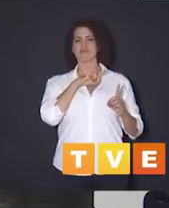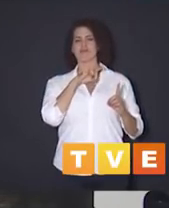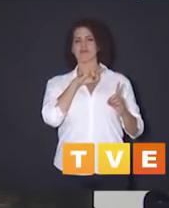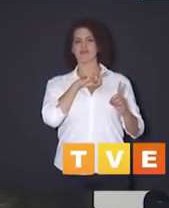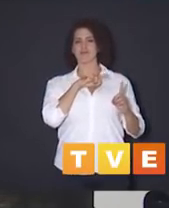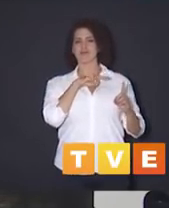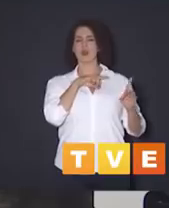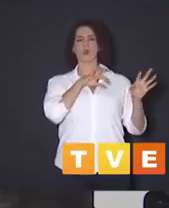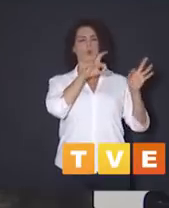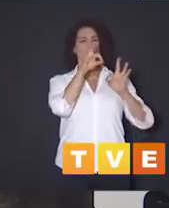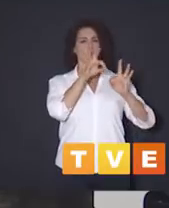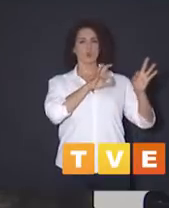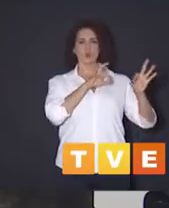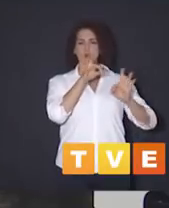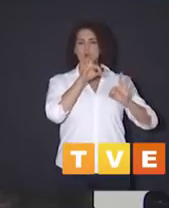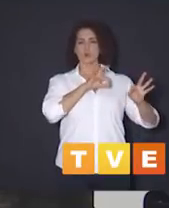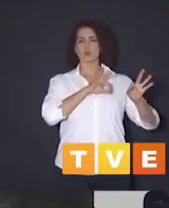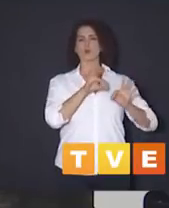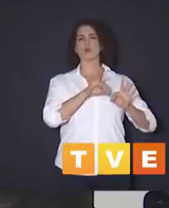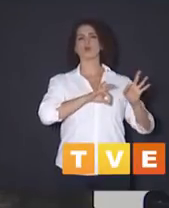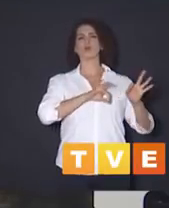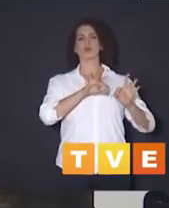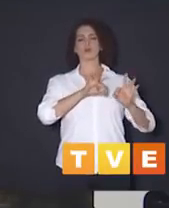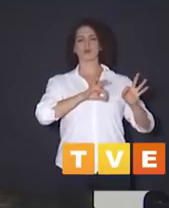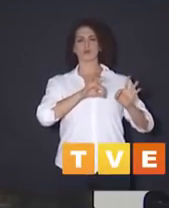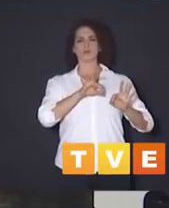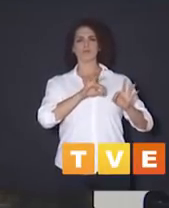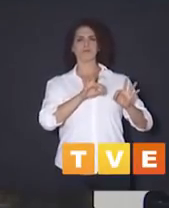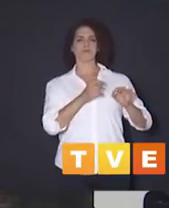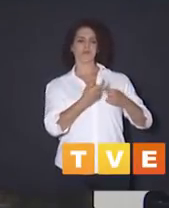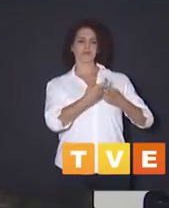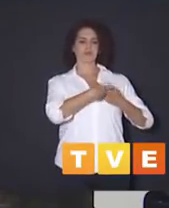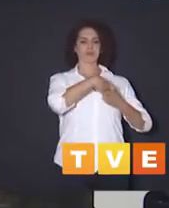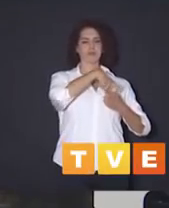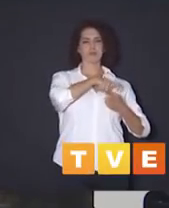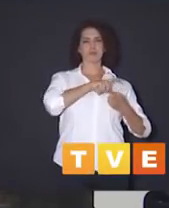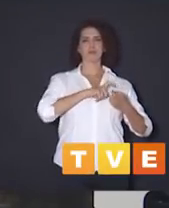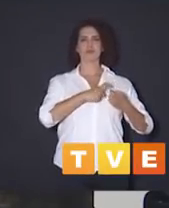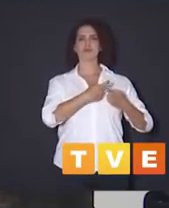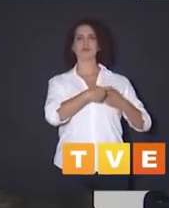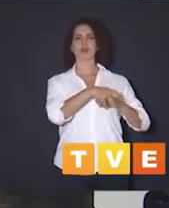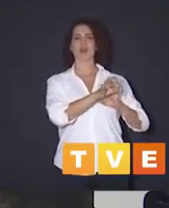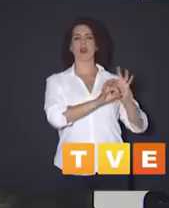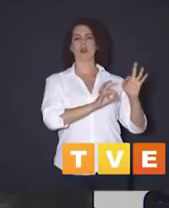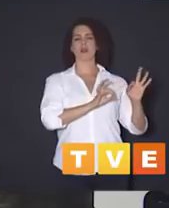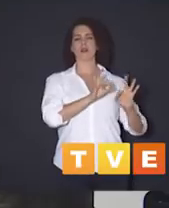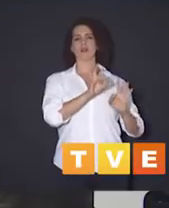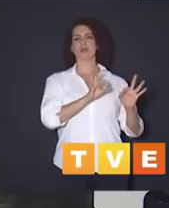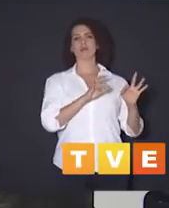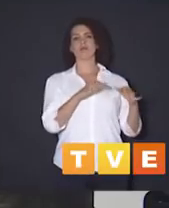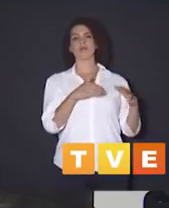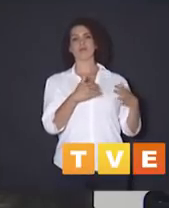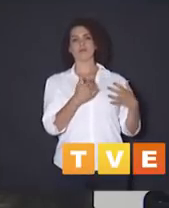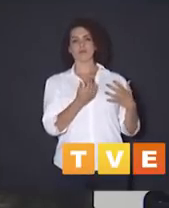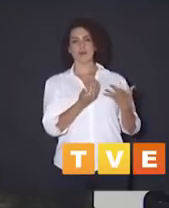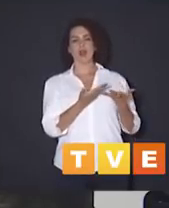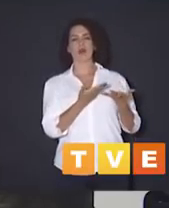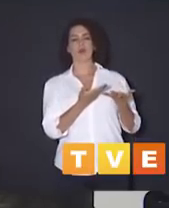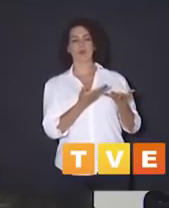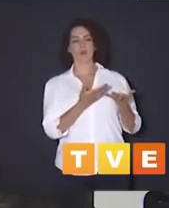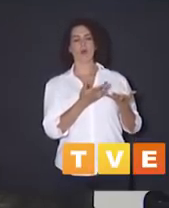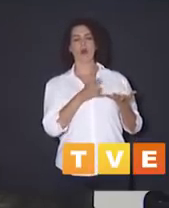organizações de inter o organização ações então tem uma tessitura nesse